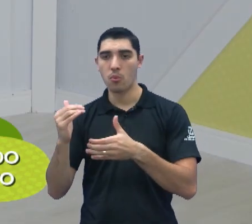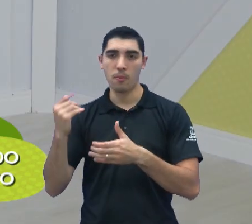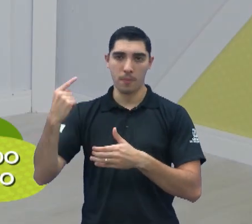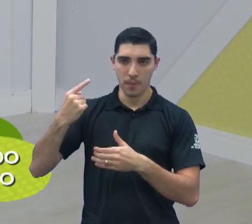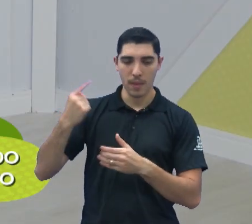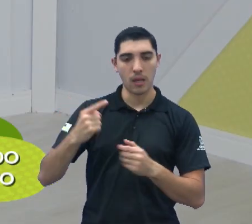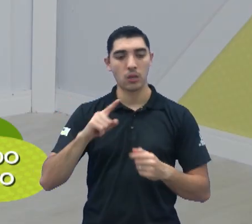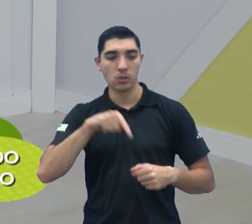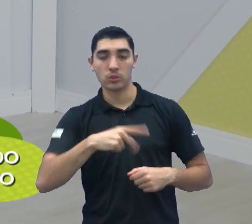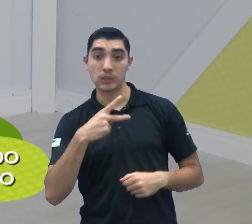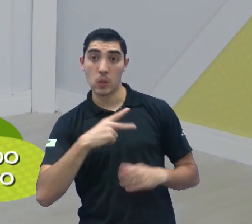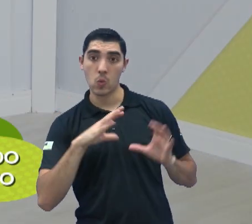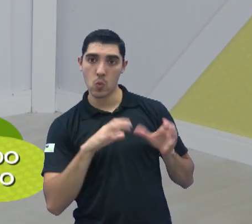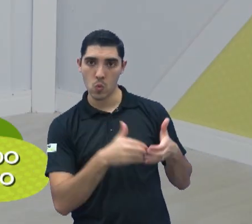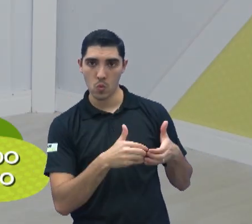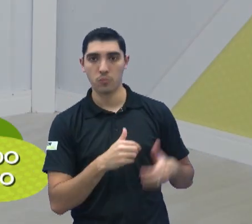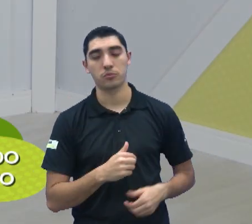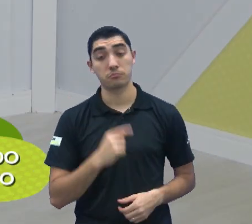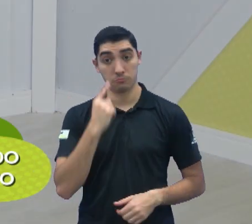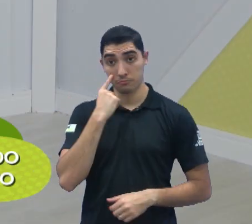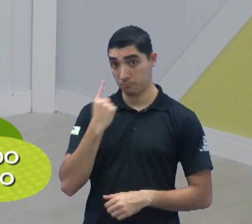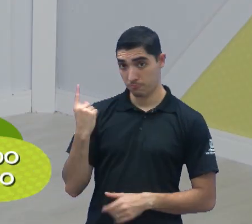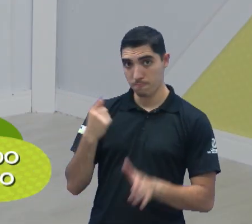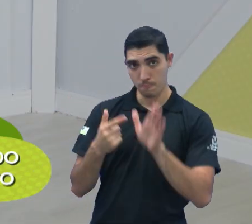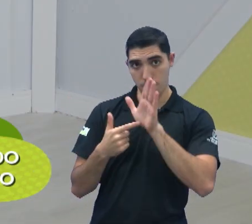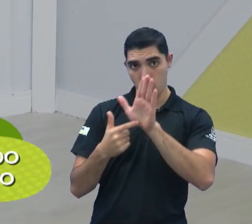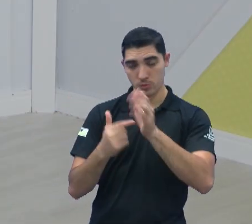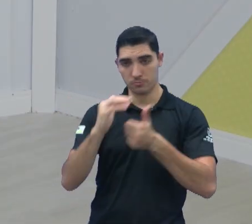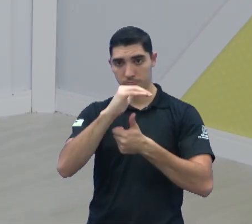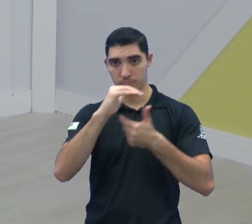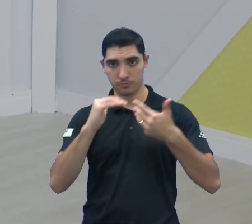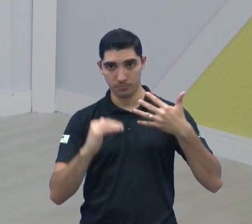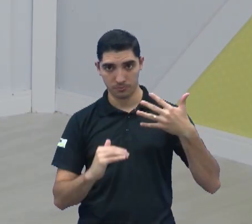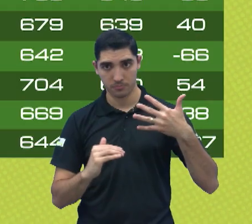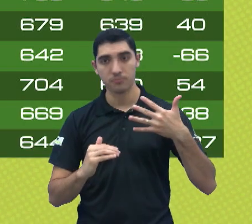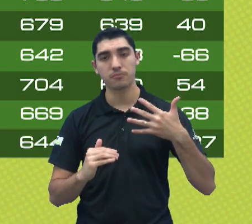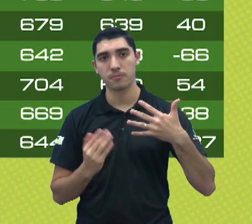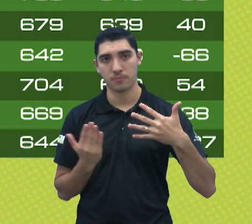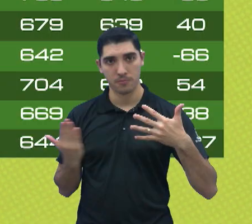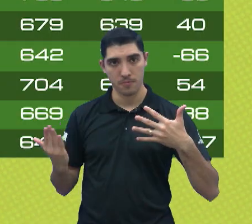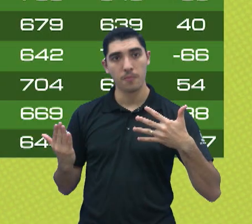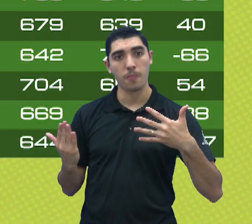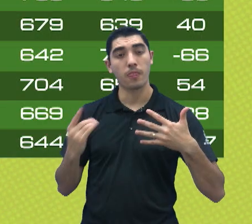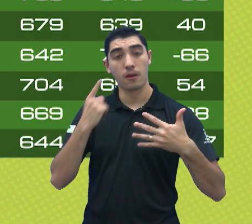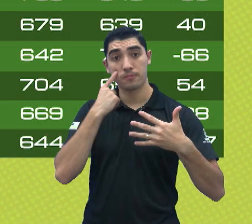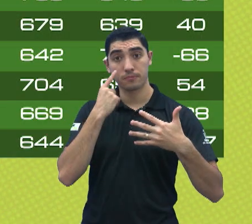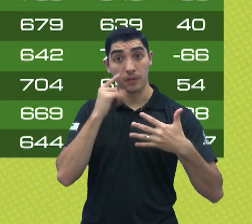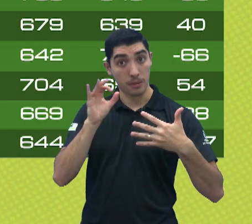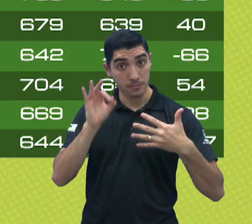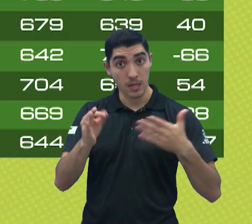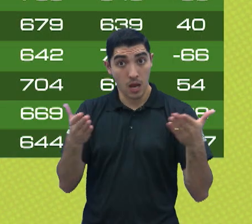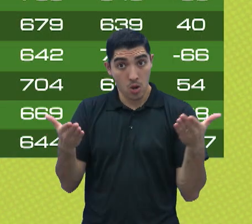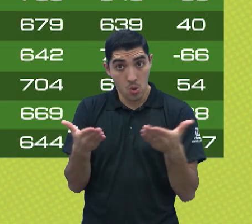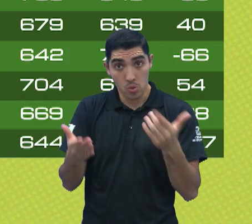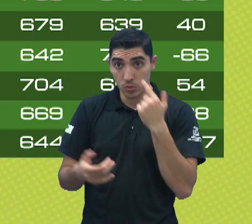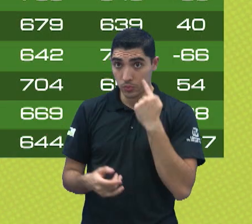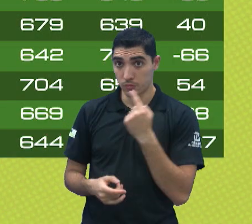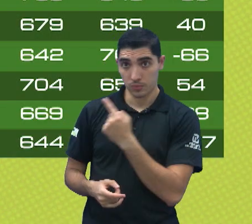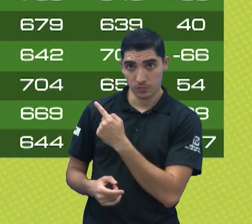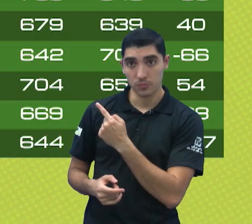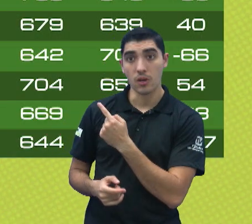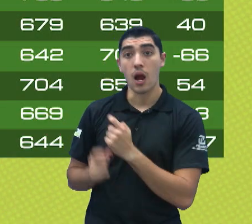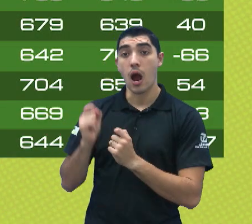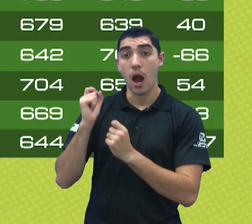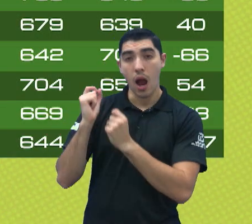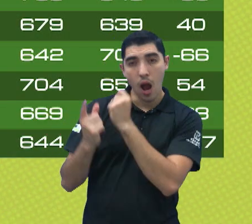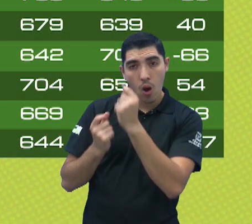de realinhamento. Rodrigo, coloca para a gente, por favor, a classificação do Campeonato Paulista. Tá aqui, ó. Esta é a classificação de momento. Alguns times já completaram